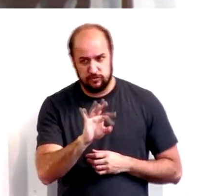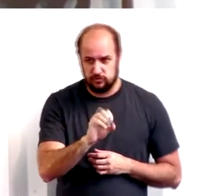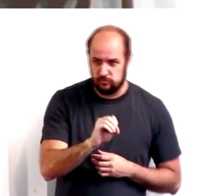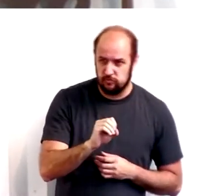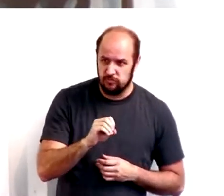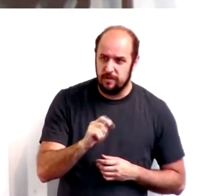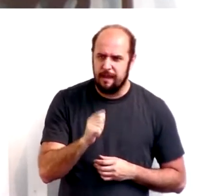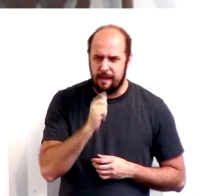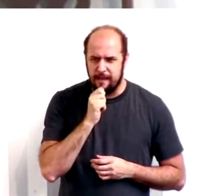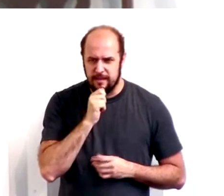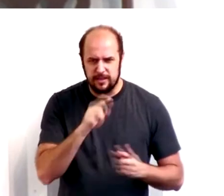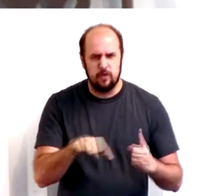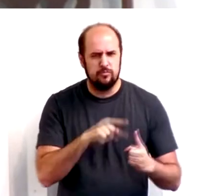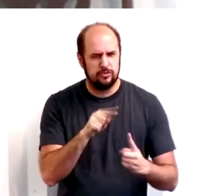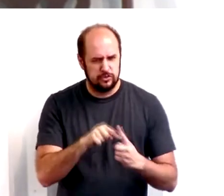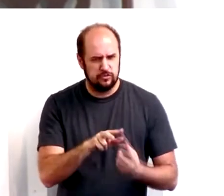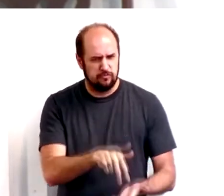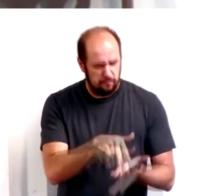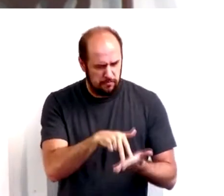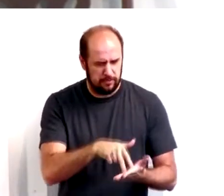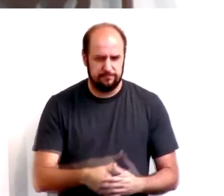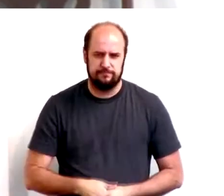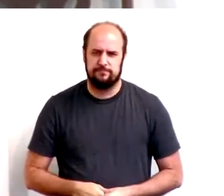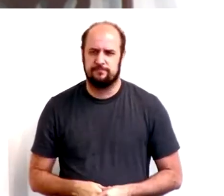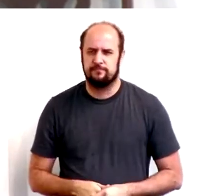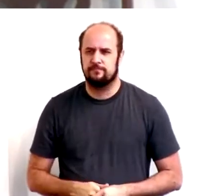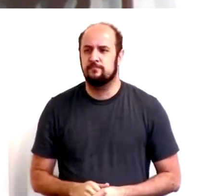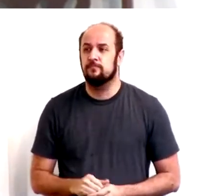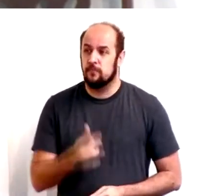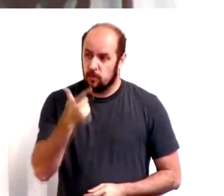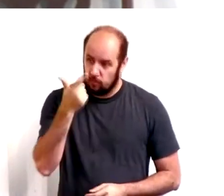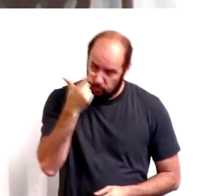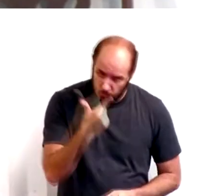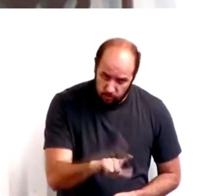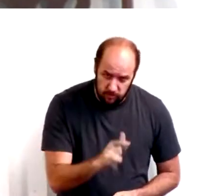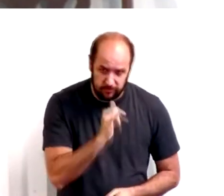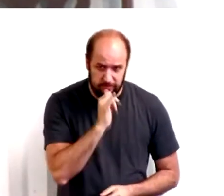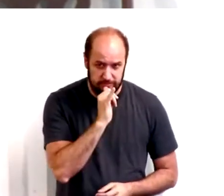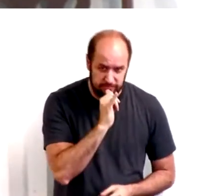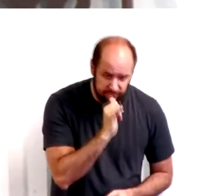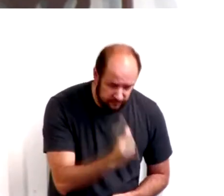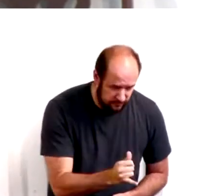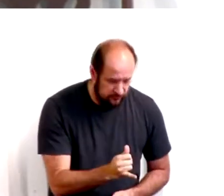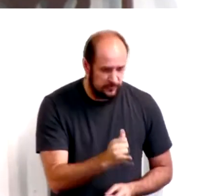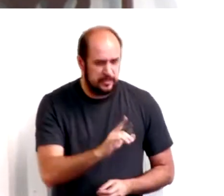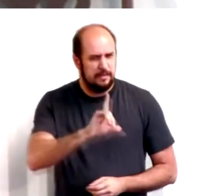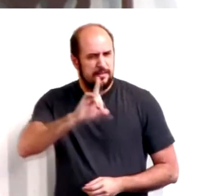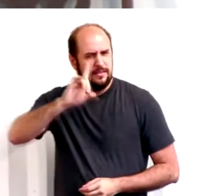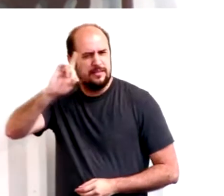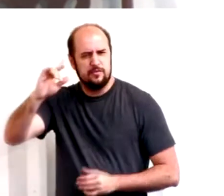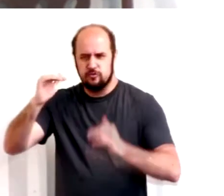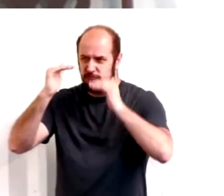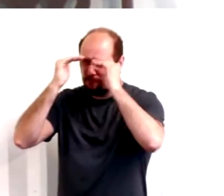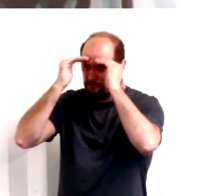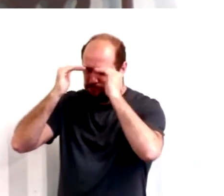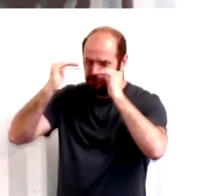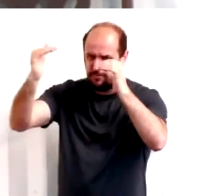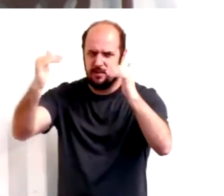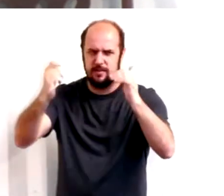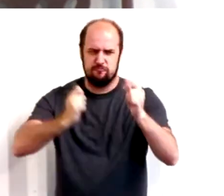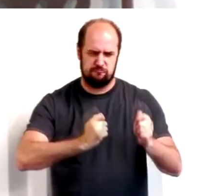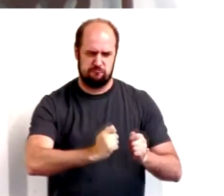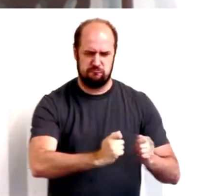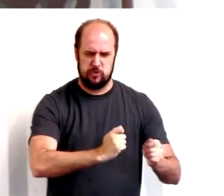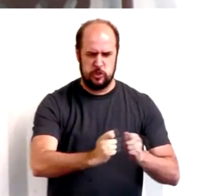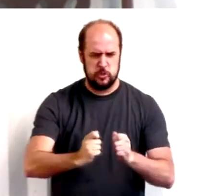missão. E mais uma vez há destaque aqui para a soberania de Deus no controle das